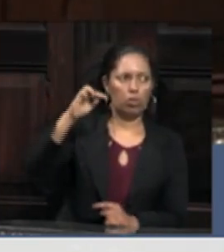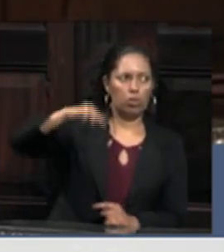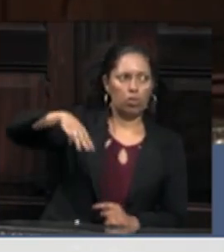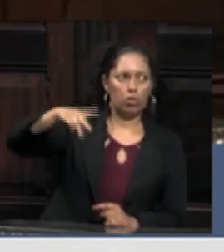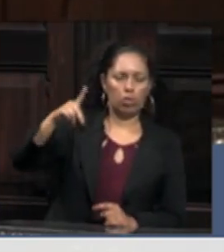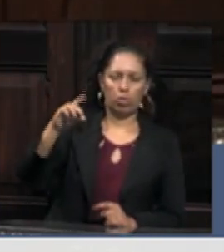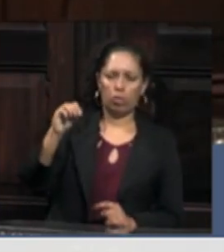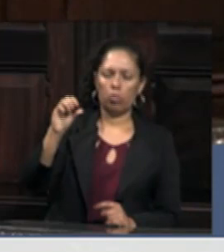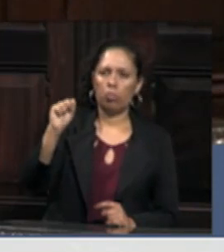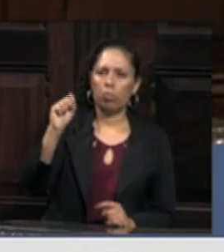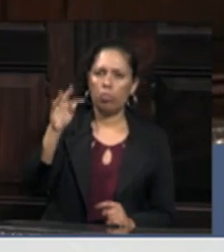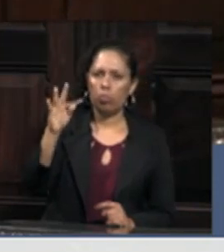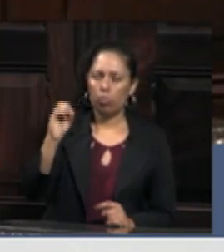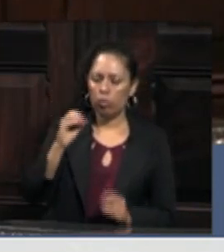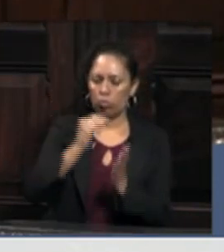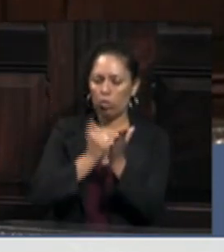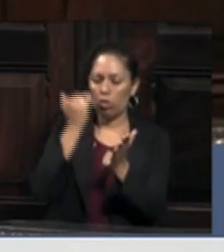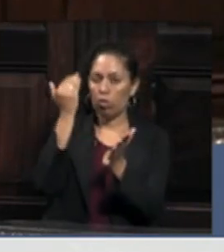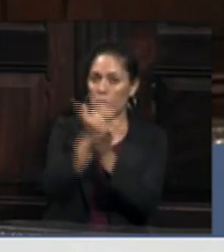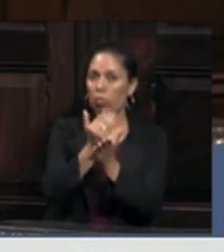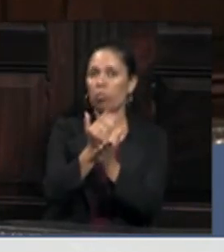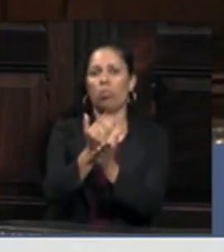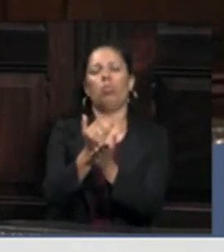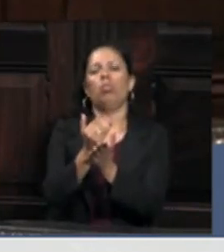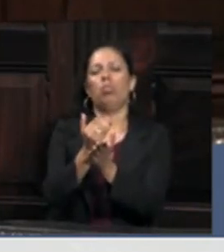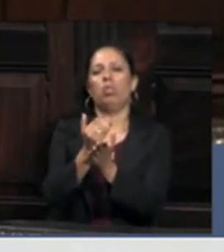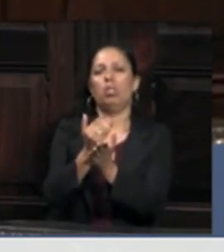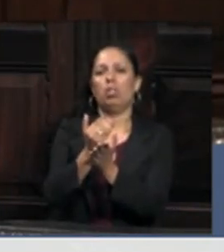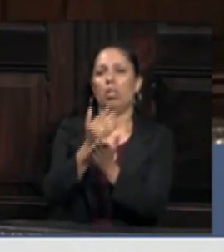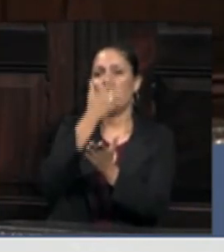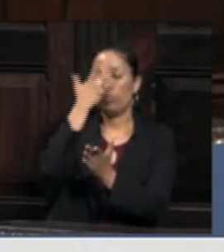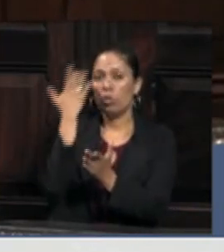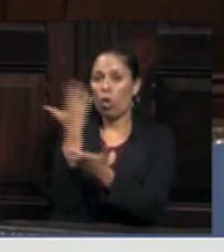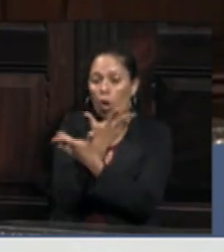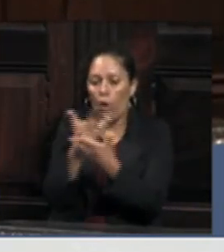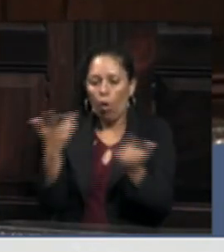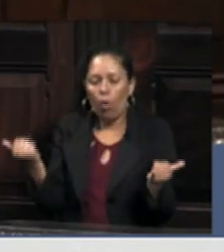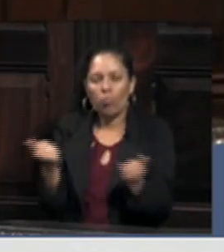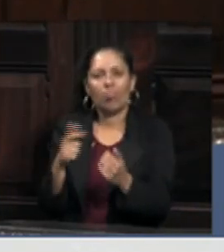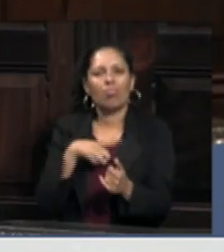renda e patrimônio, não sobre produção e consumo.